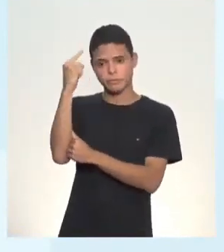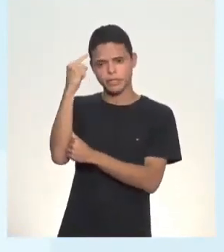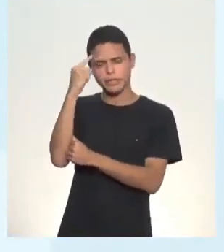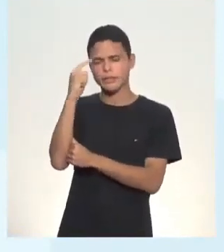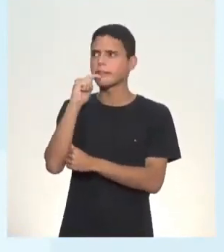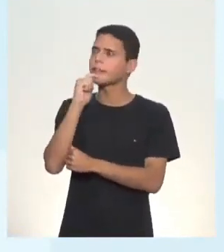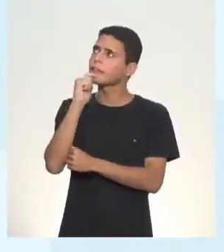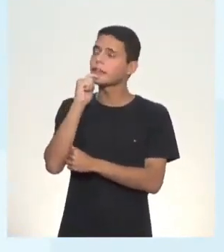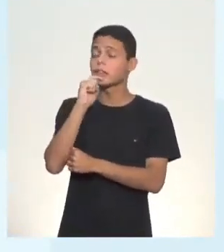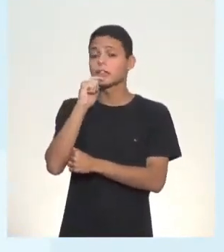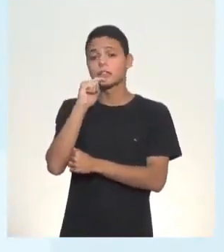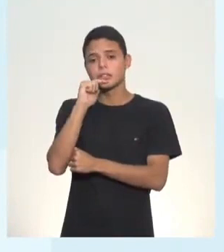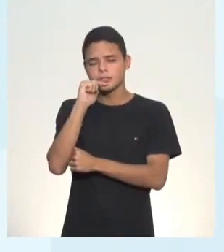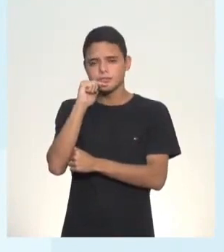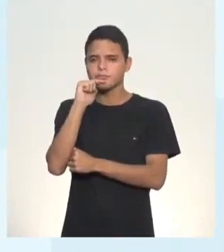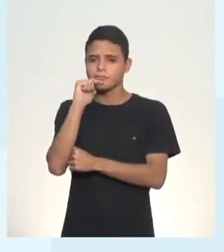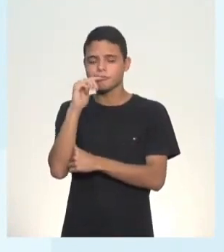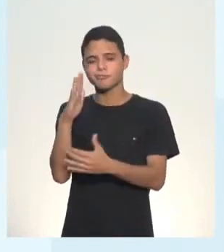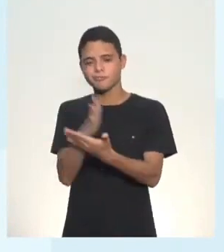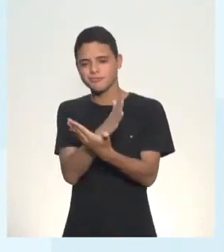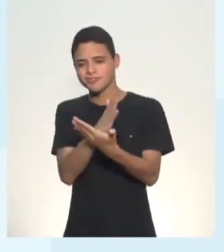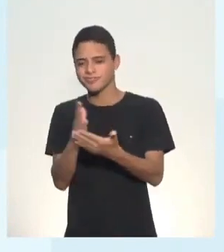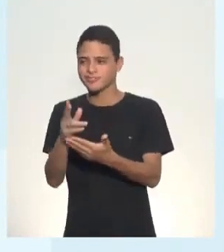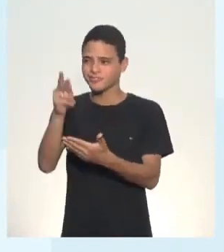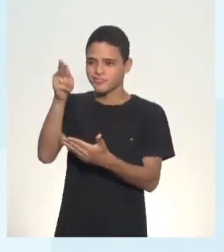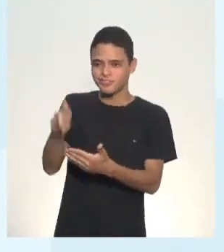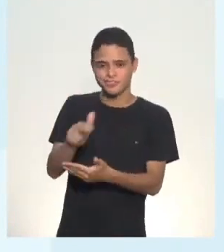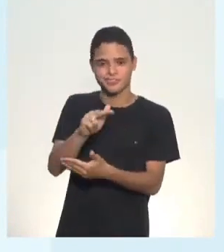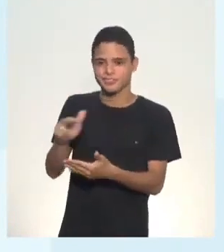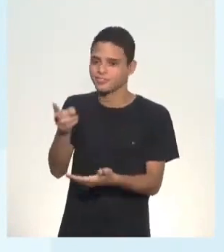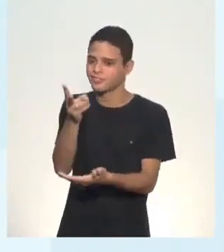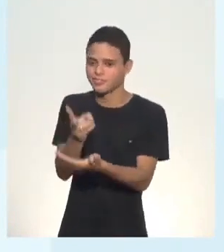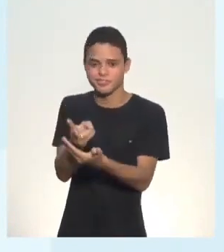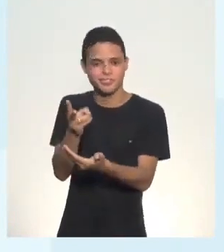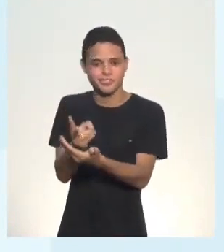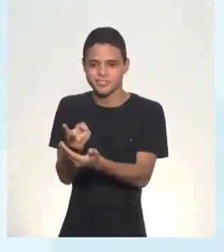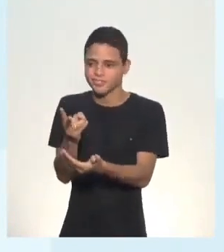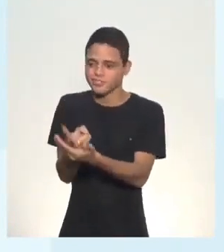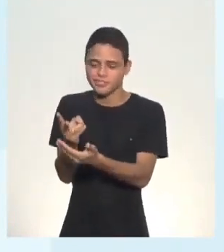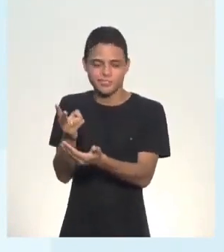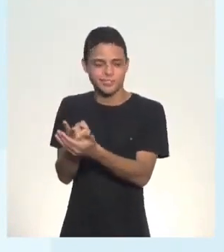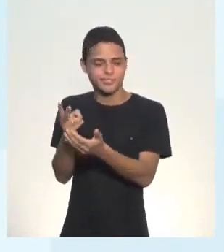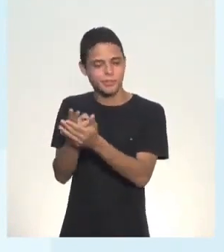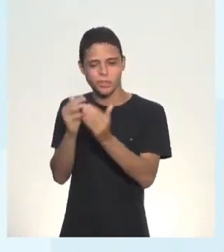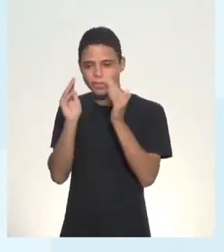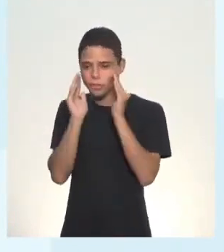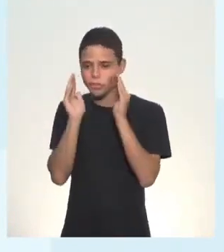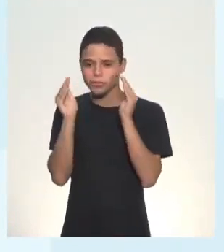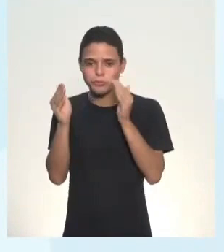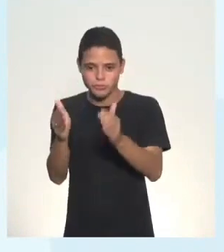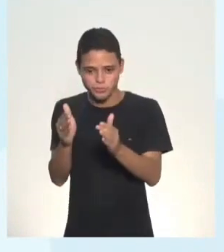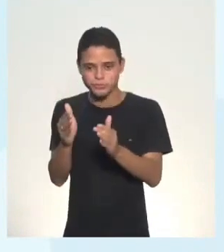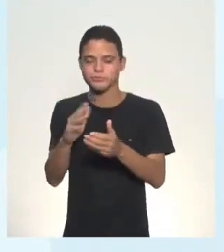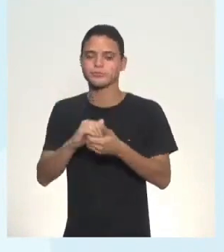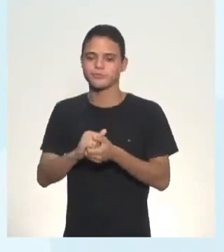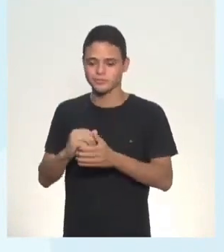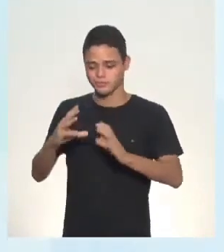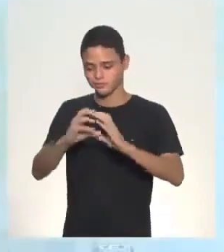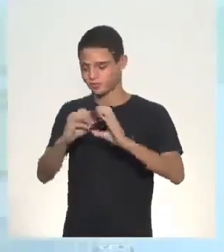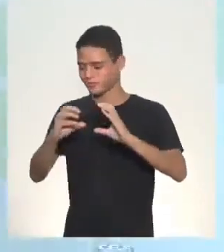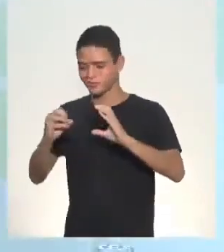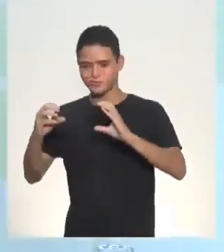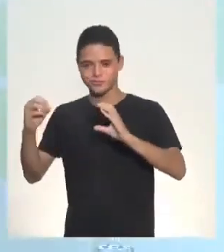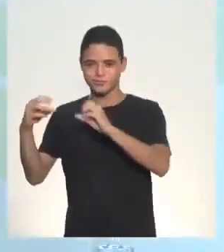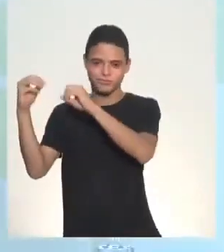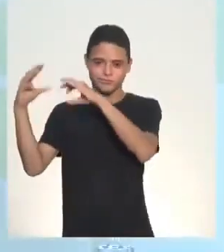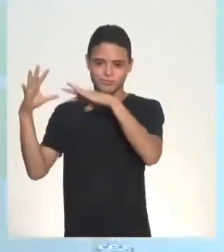né? Eu acho que todos aí se encaixam de alguma forma no padre, né? Porque, na verdade, ele é, né, o grande... Uma chuva de emoji aqui, professora. Uma